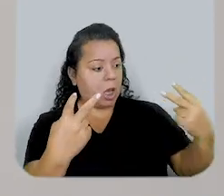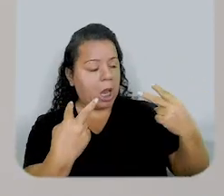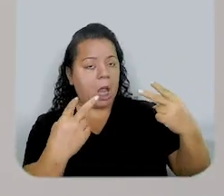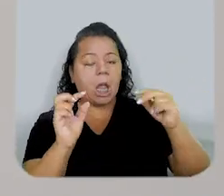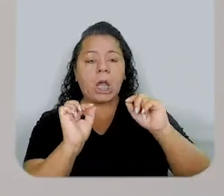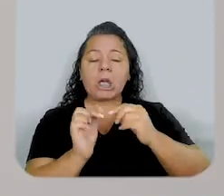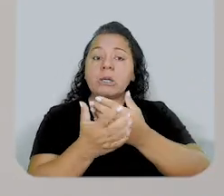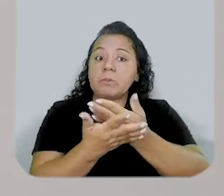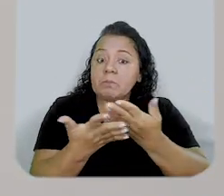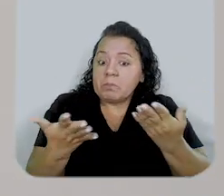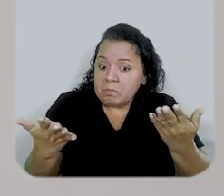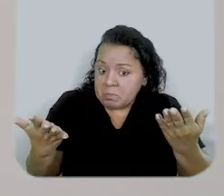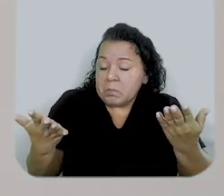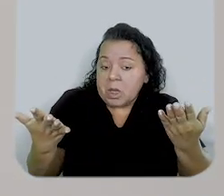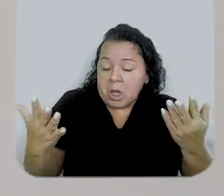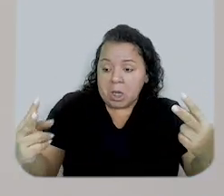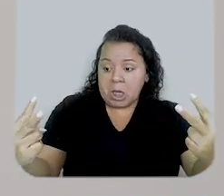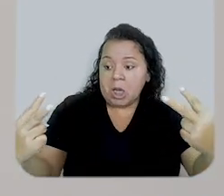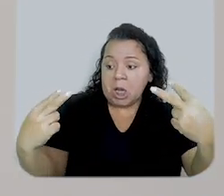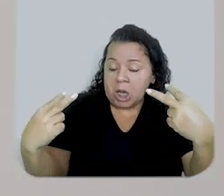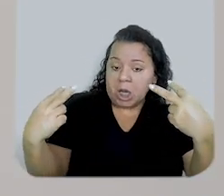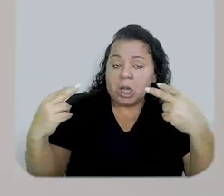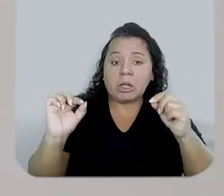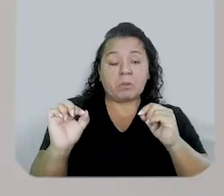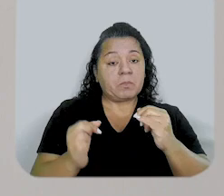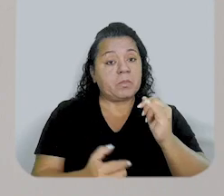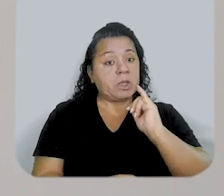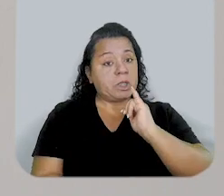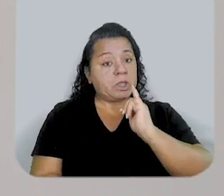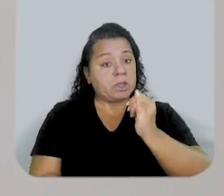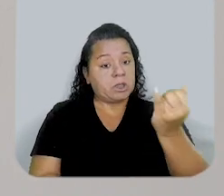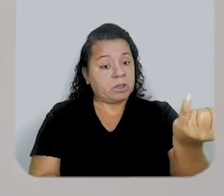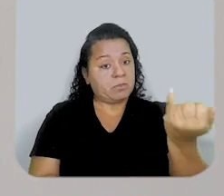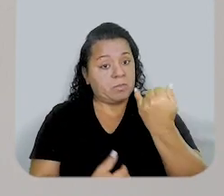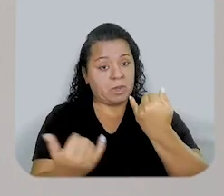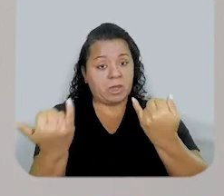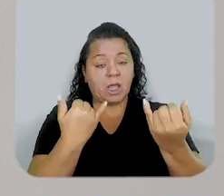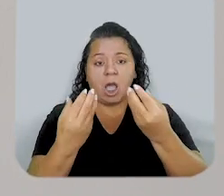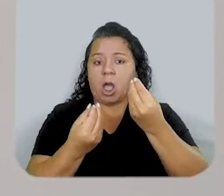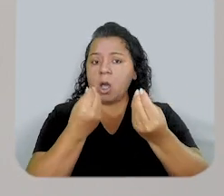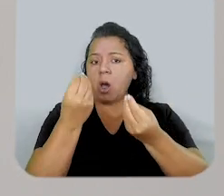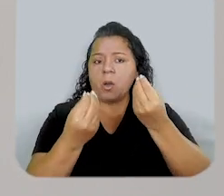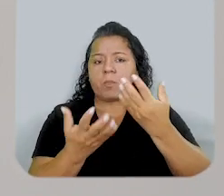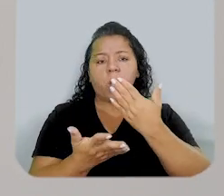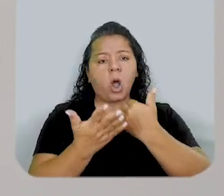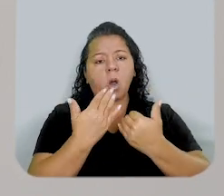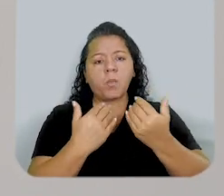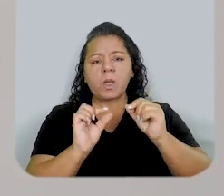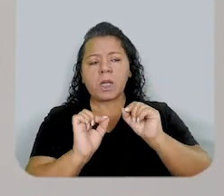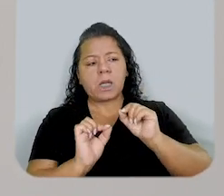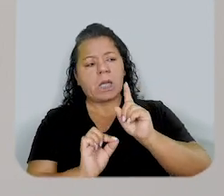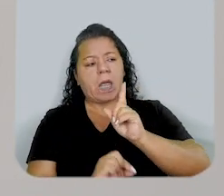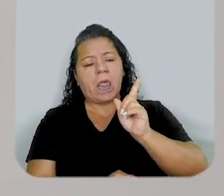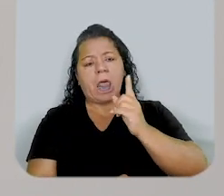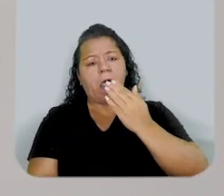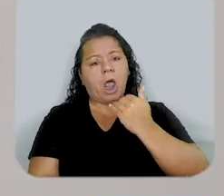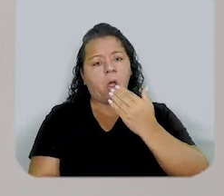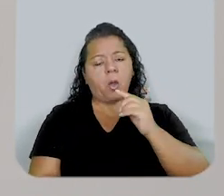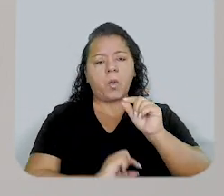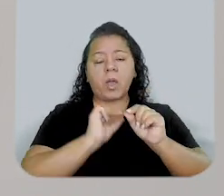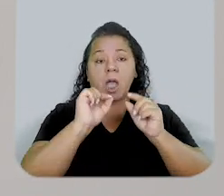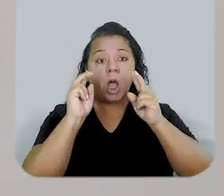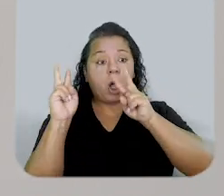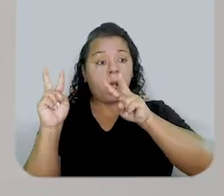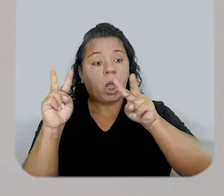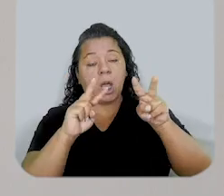olhar e simplesmente dizer como é que eu comia aquela comida, né? Talvez no olhar de